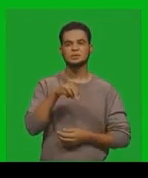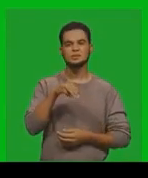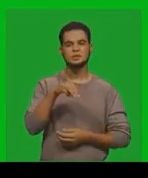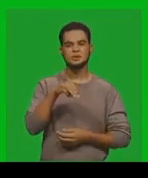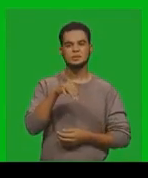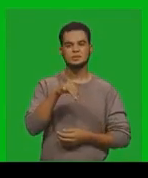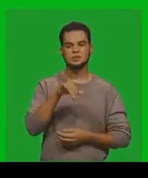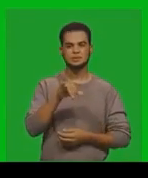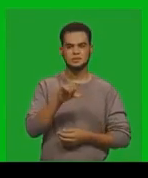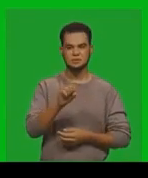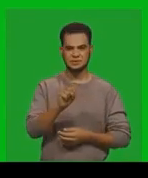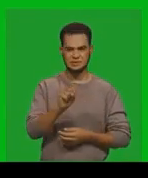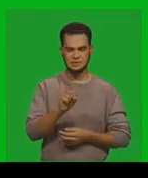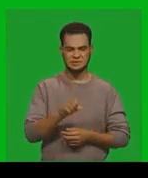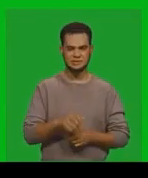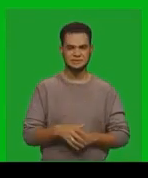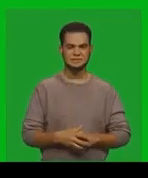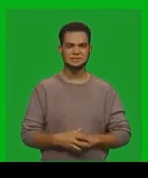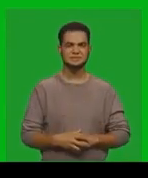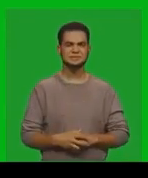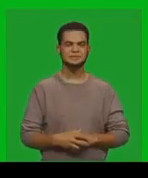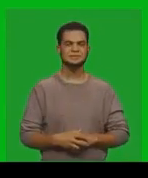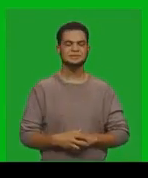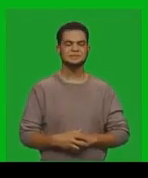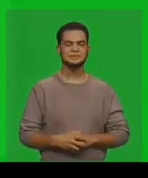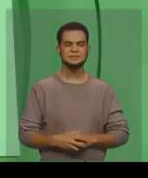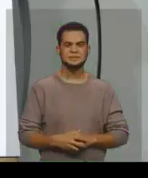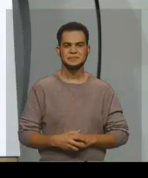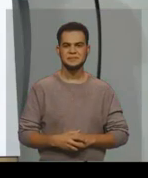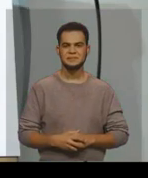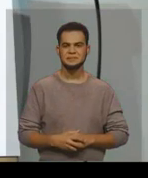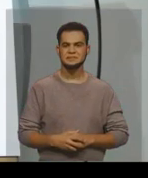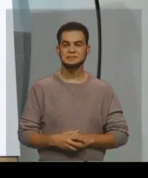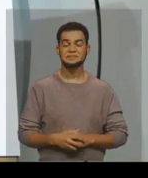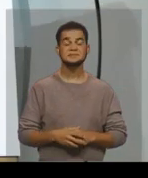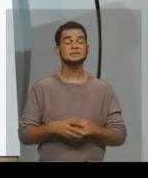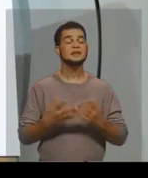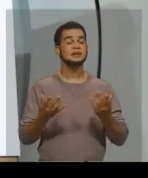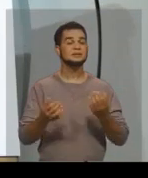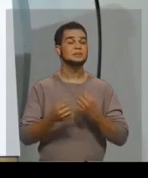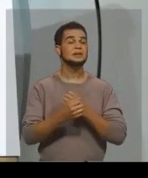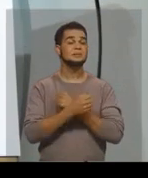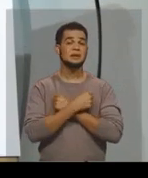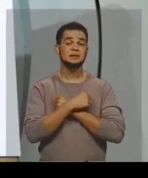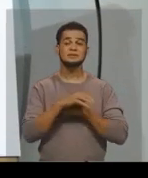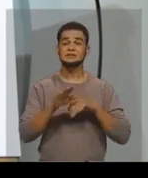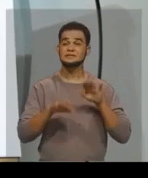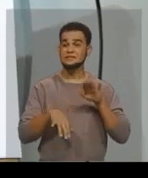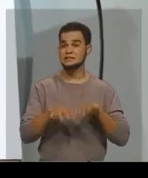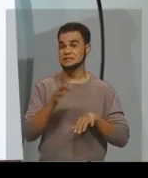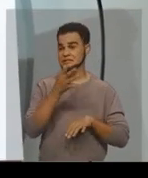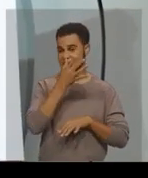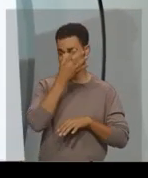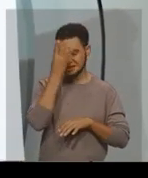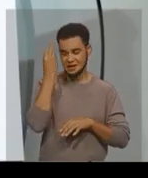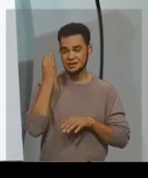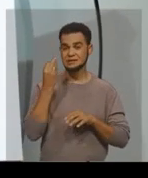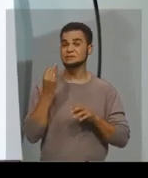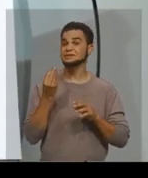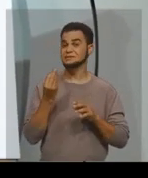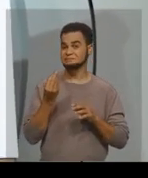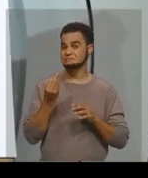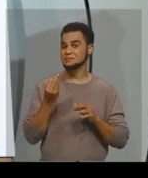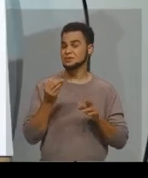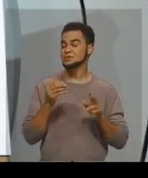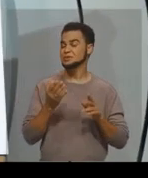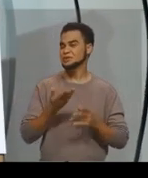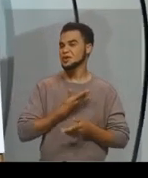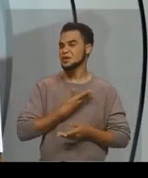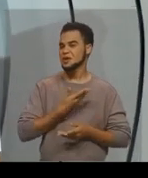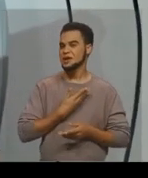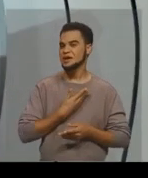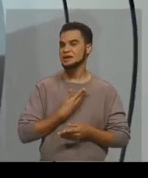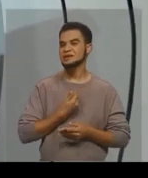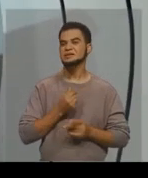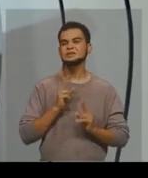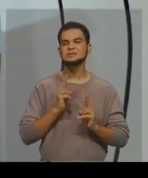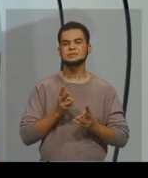Quer mandar um abraço? A gente às vezes esquece dos nossos colegas de trabalho. Os professores, eu tenho que conversar muito com os